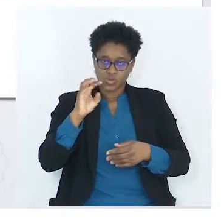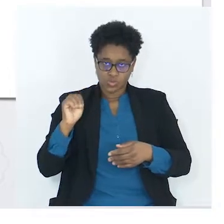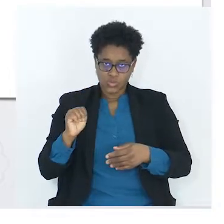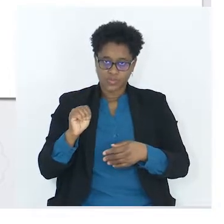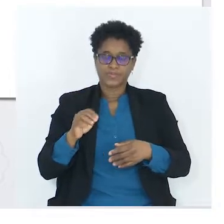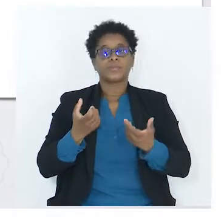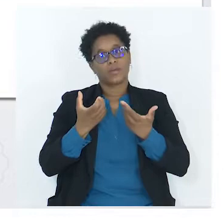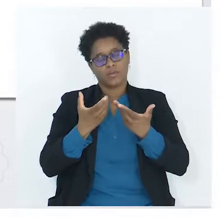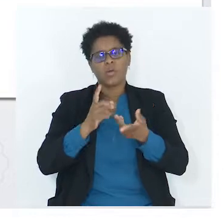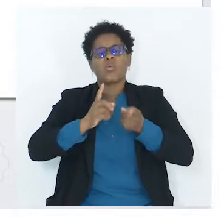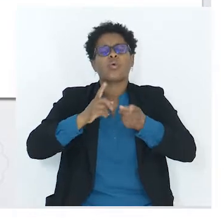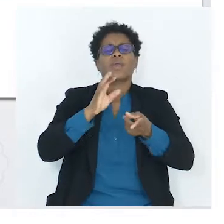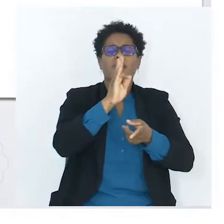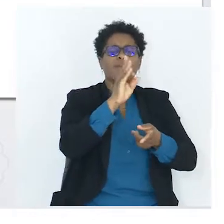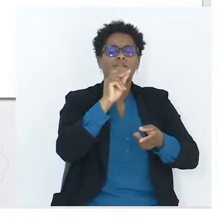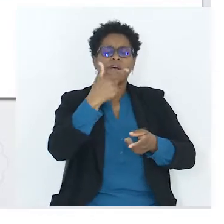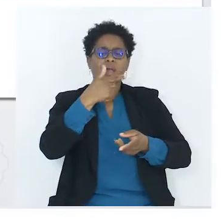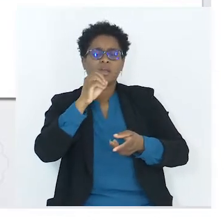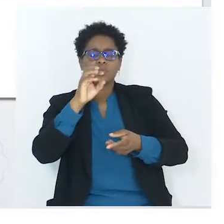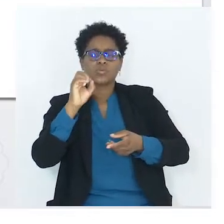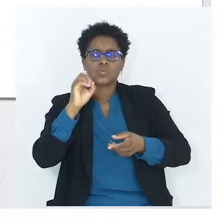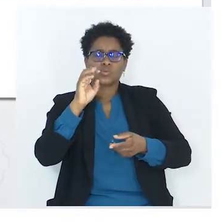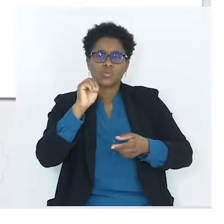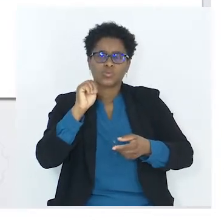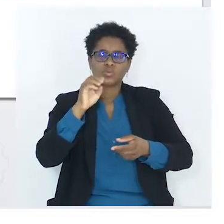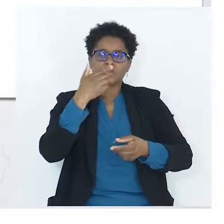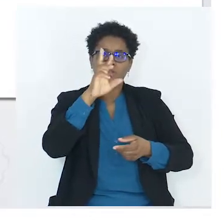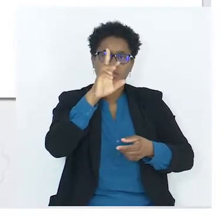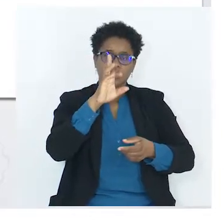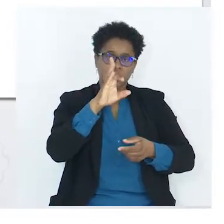Pois, o que se entende então por factos históricos?